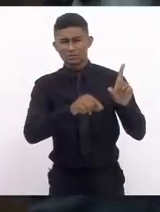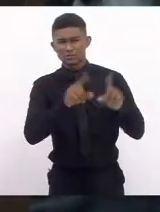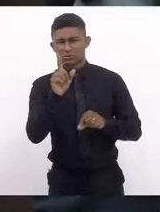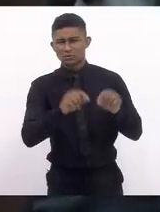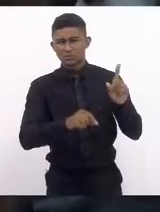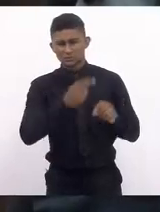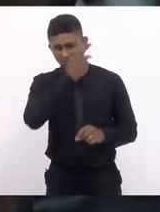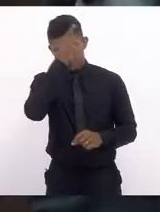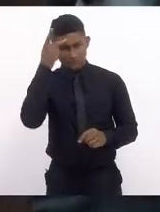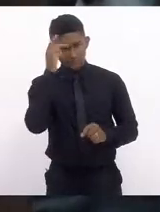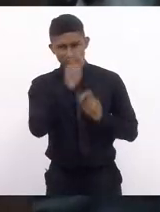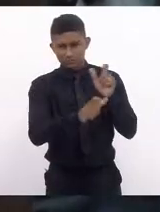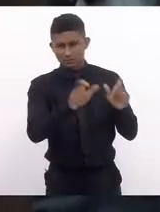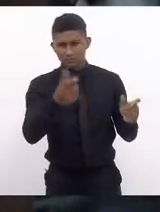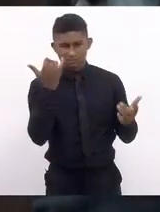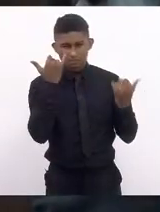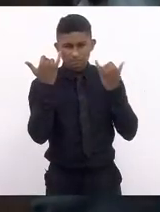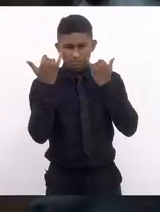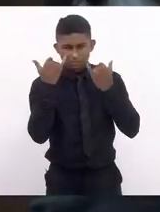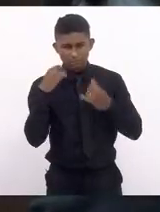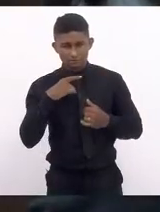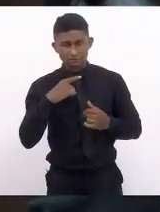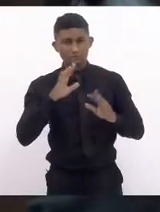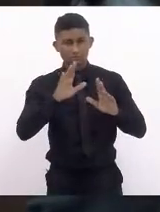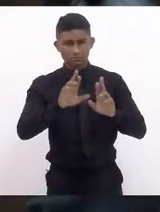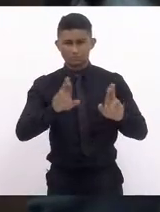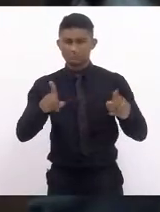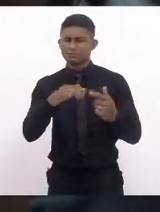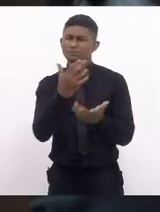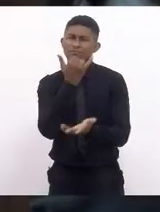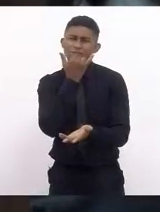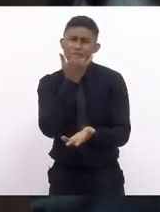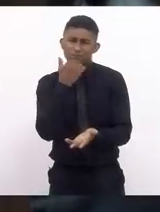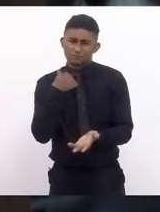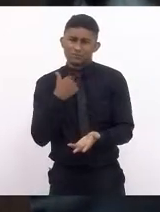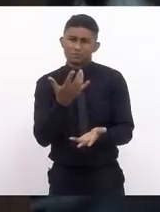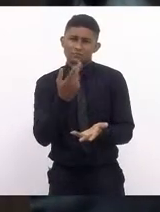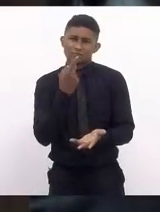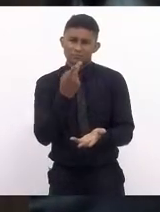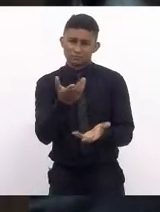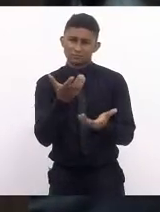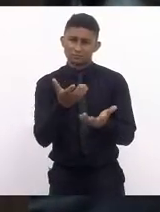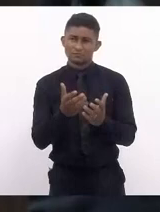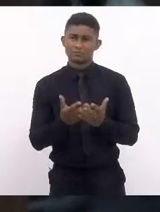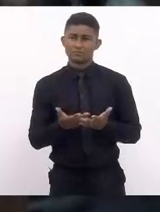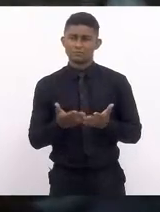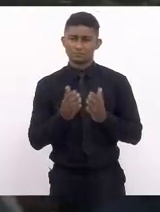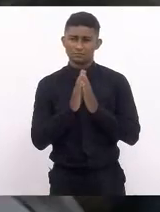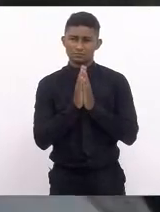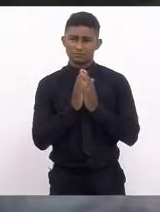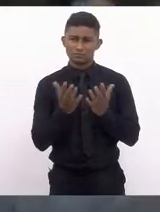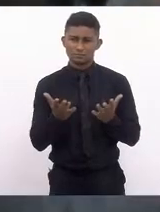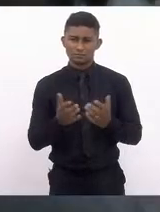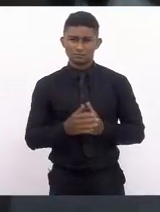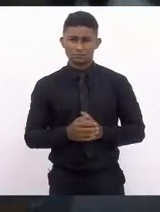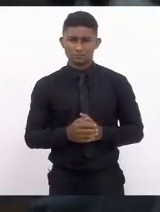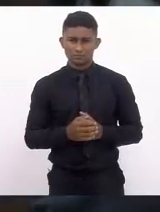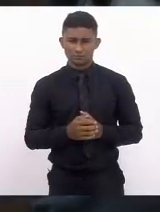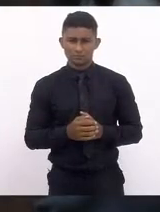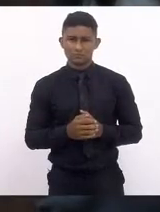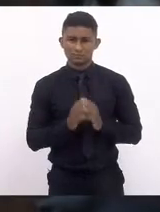pessoas que têm notícia é diferente Presidente Me permita falar e por favor Presidente